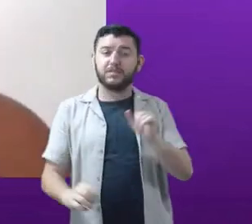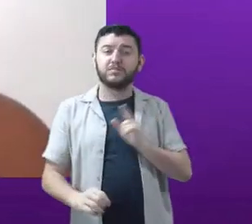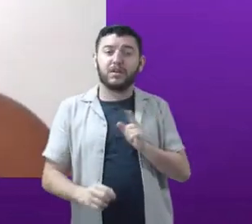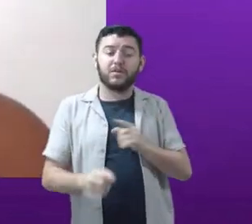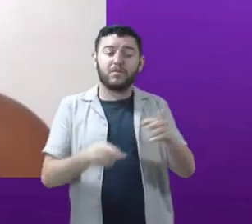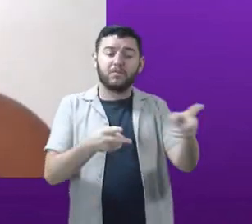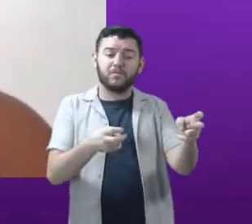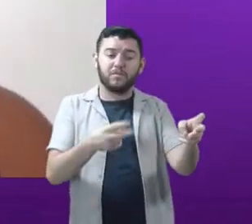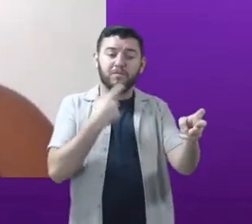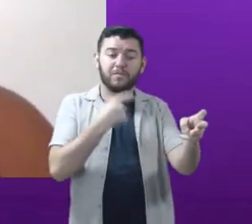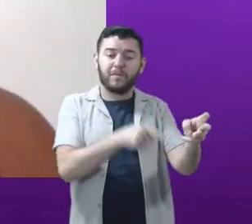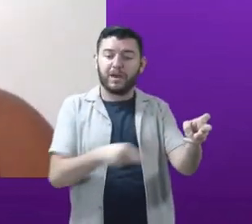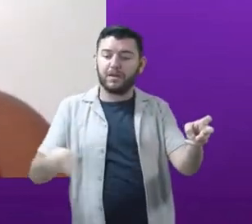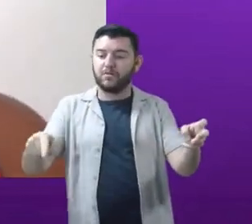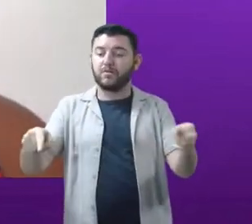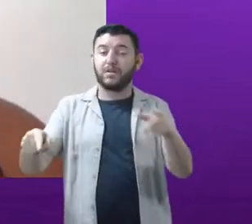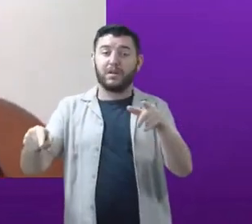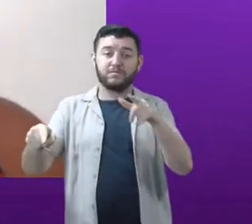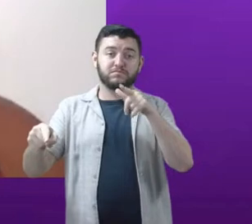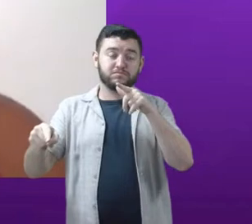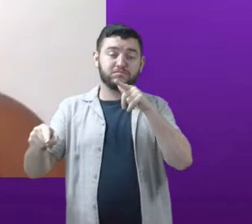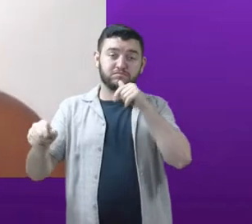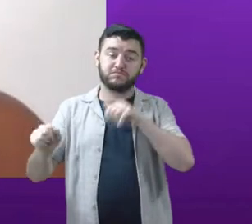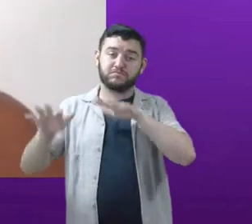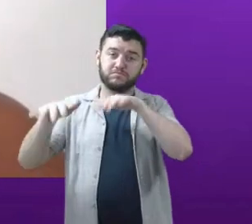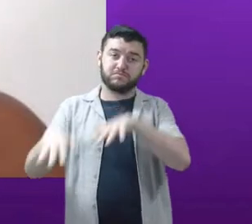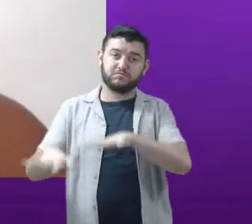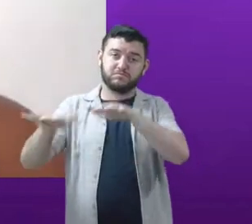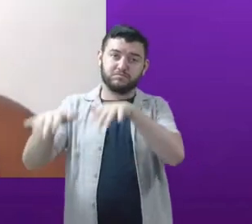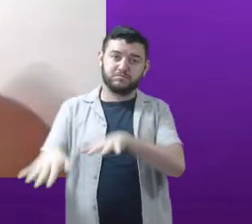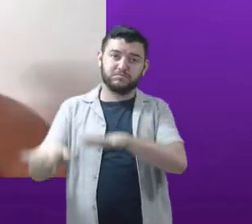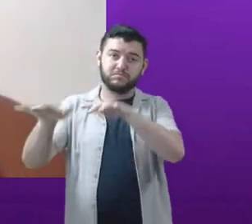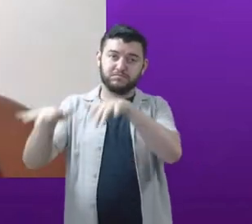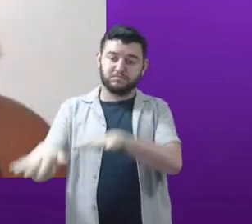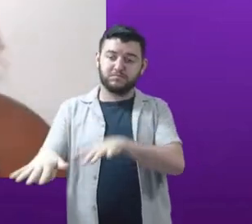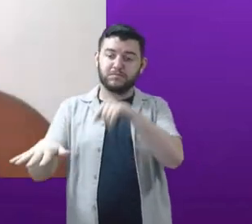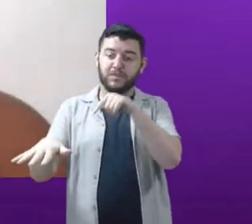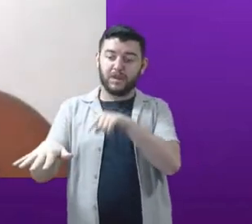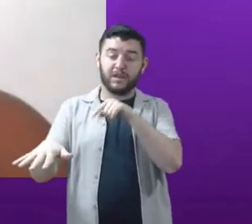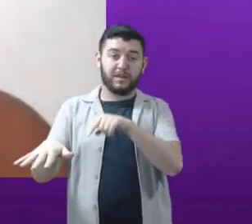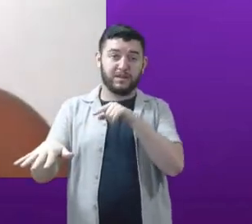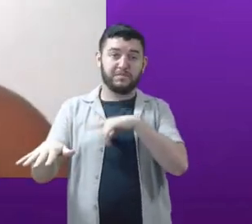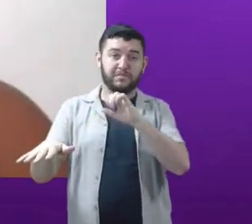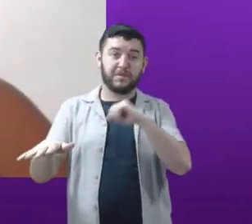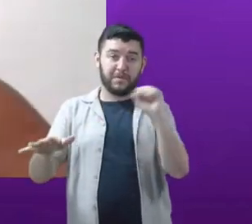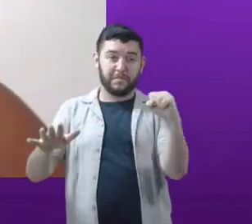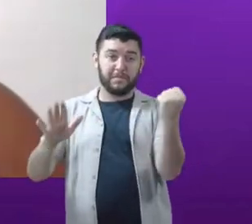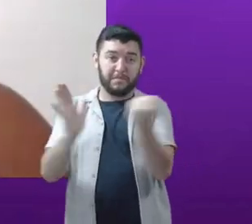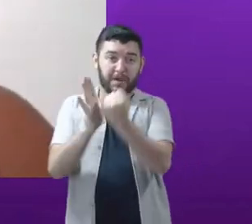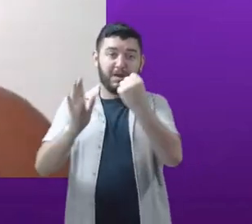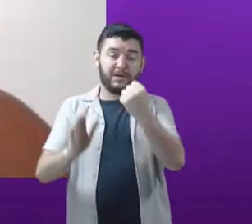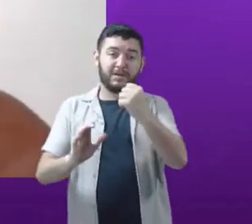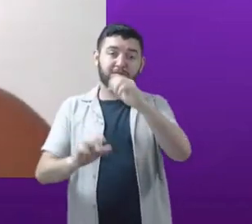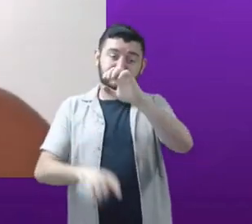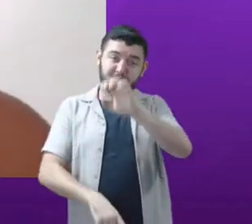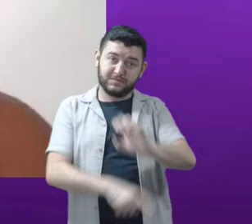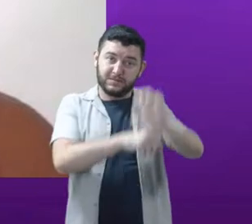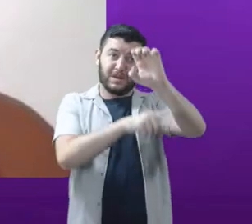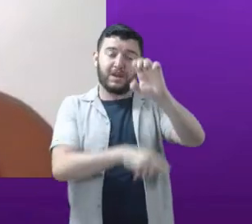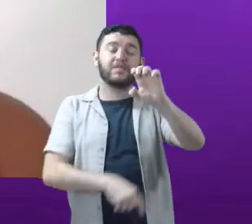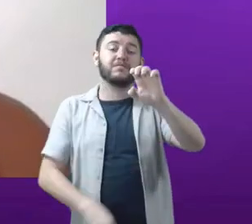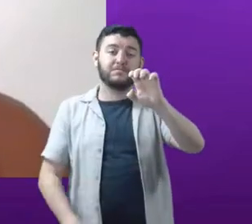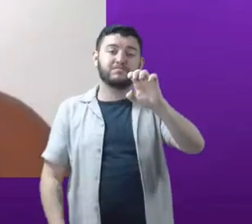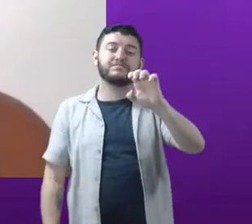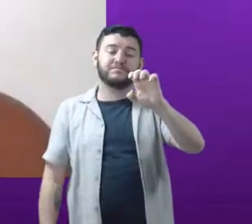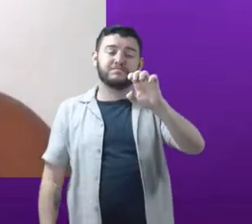da lagoa, de uma das grandes lagoas aqui do estado, né, que dá nome ao estado, né, assim como fica